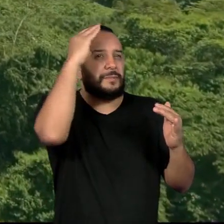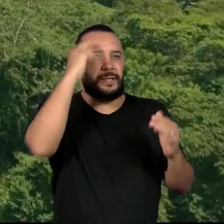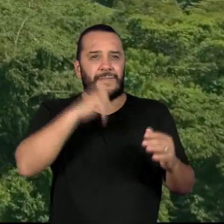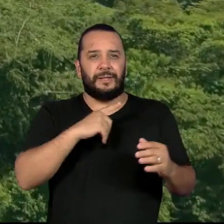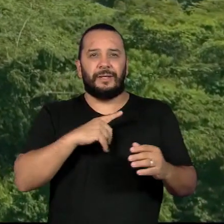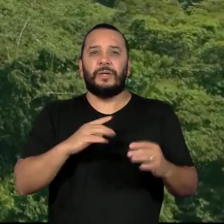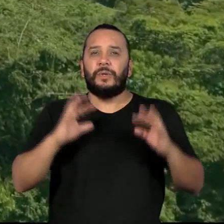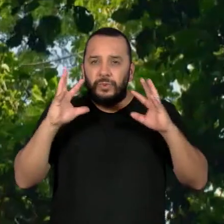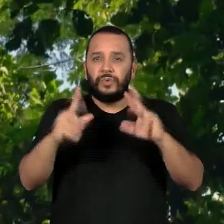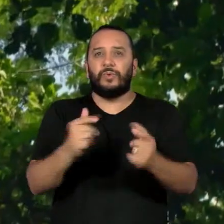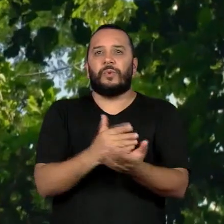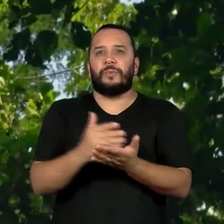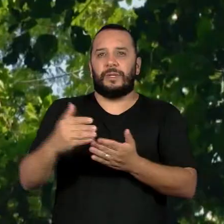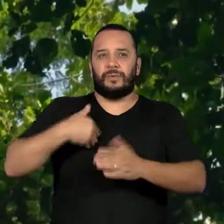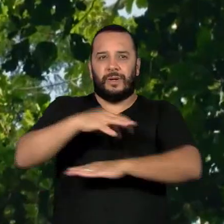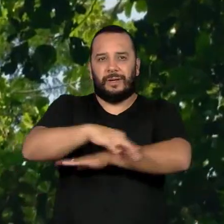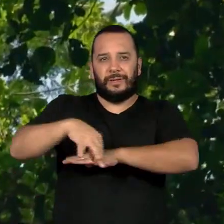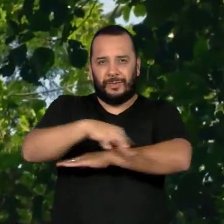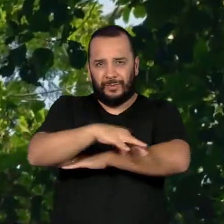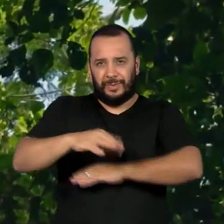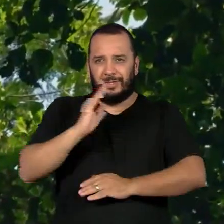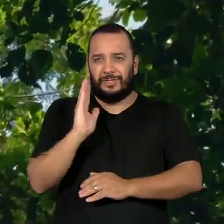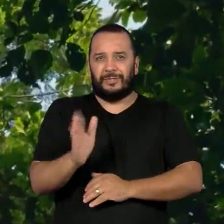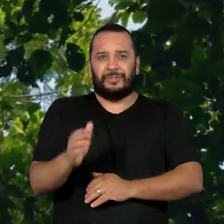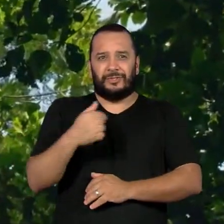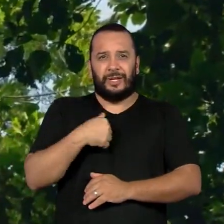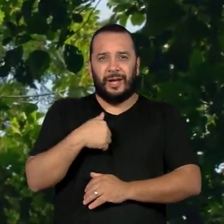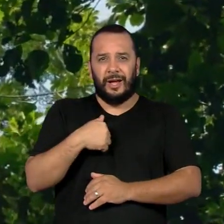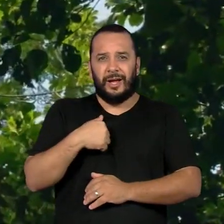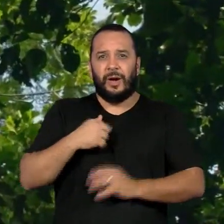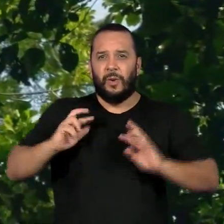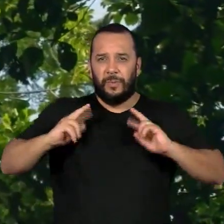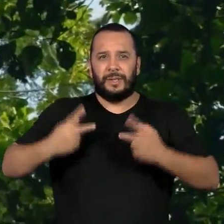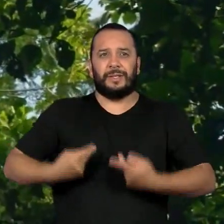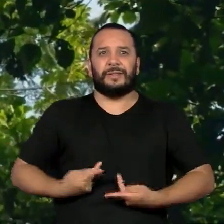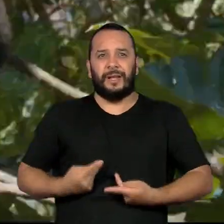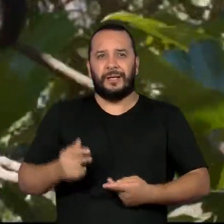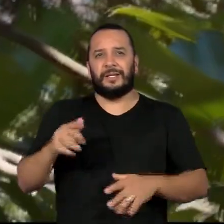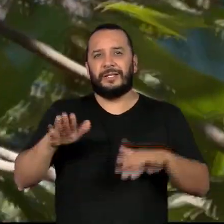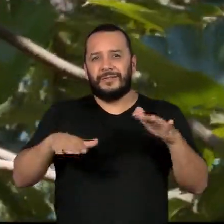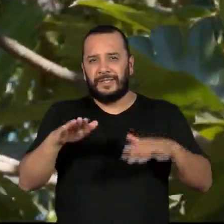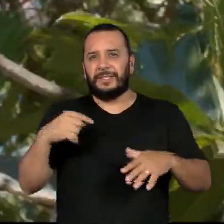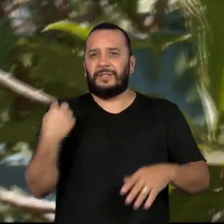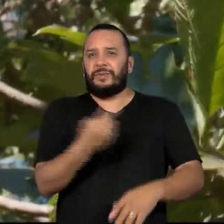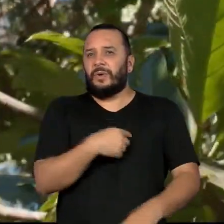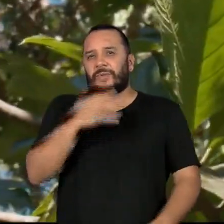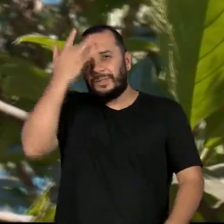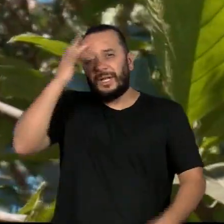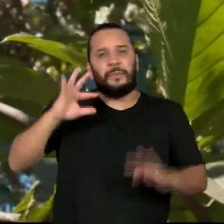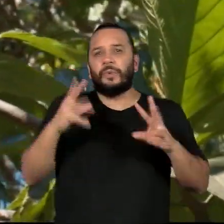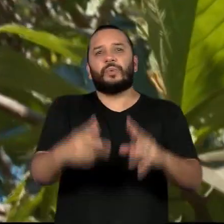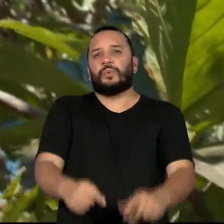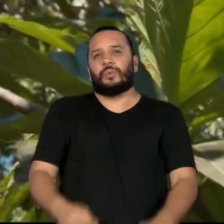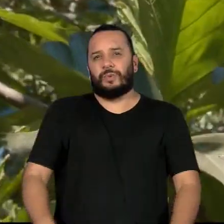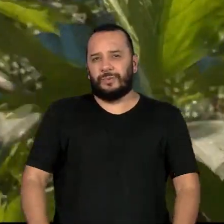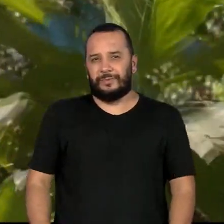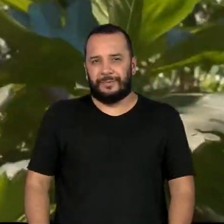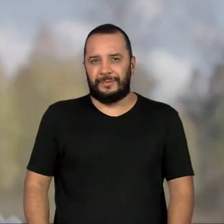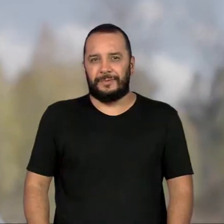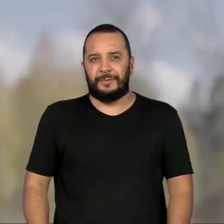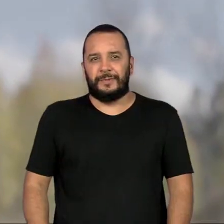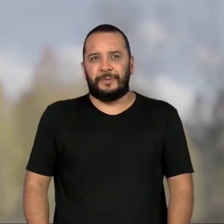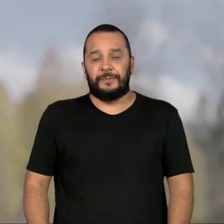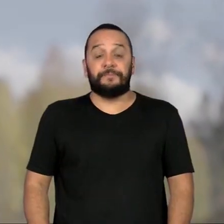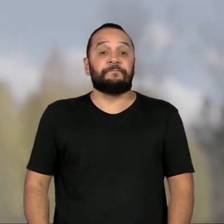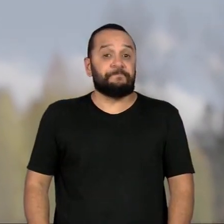this quieting human cleverness and this humility that we may not know everything.